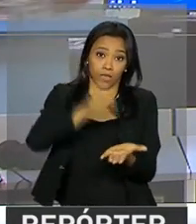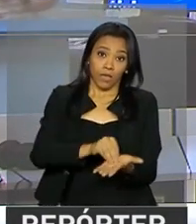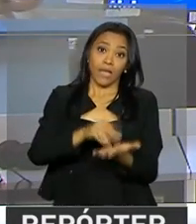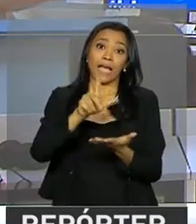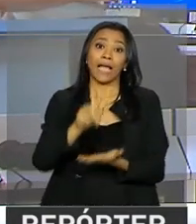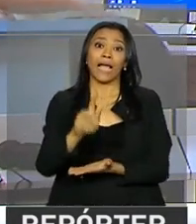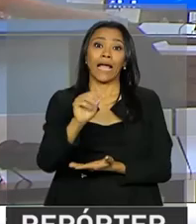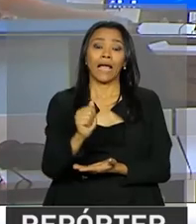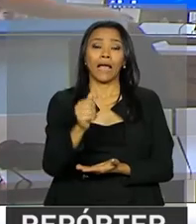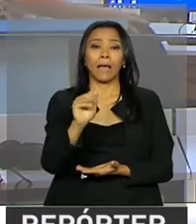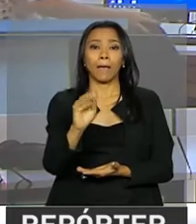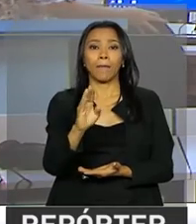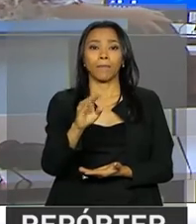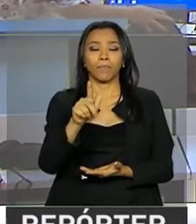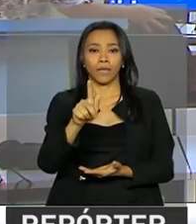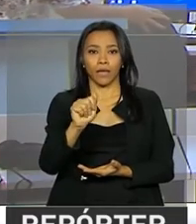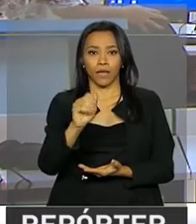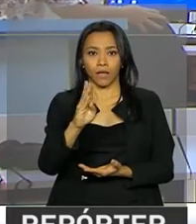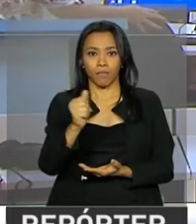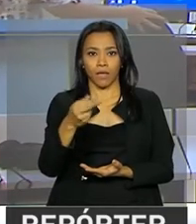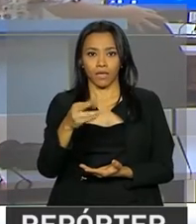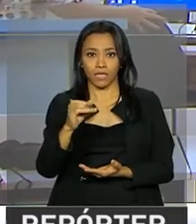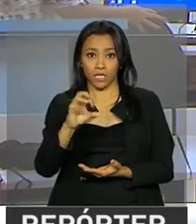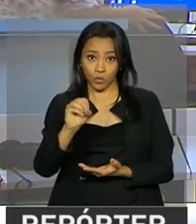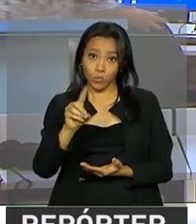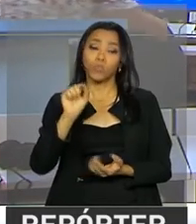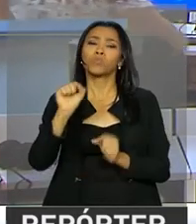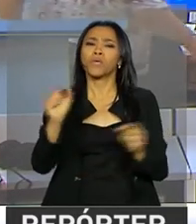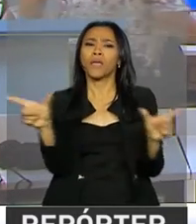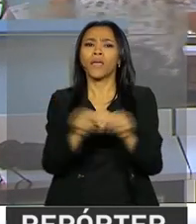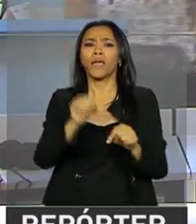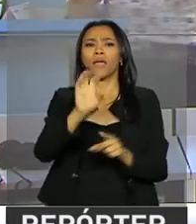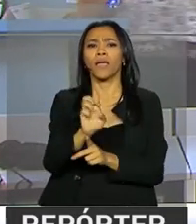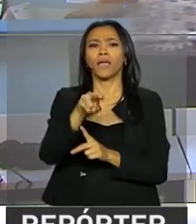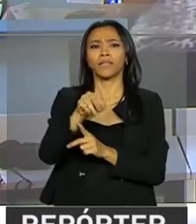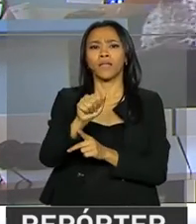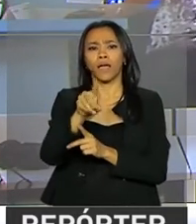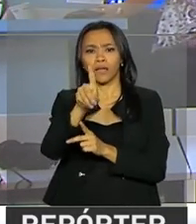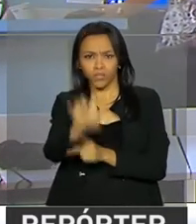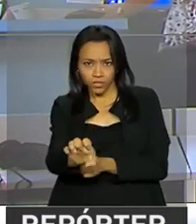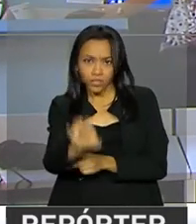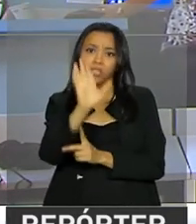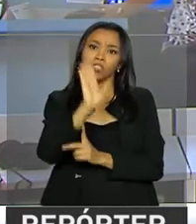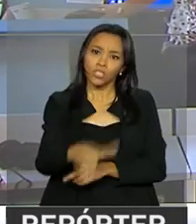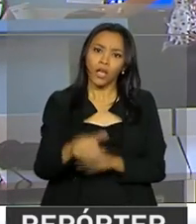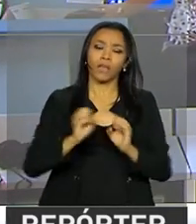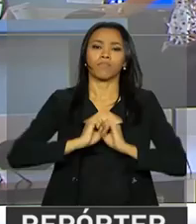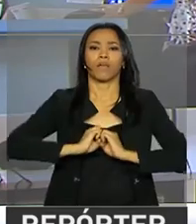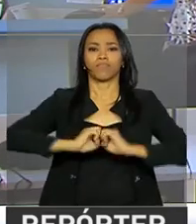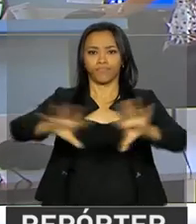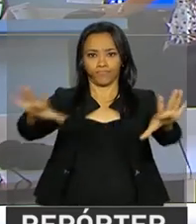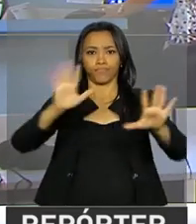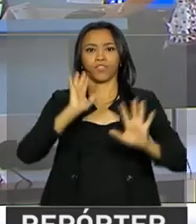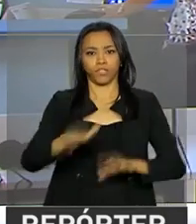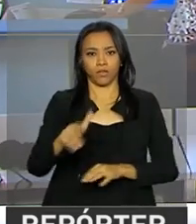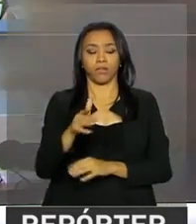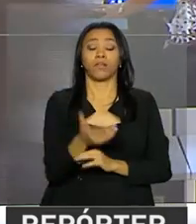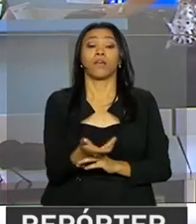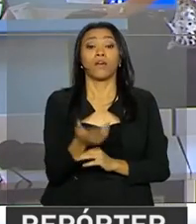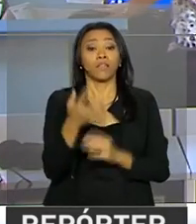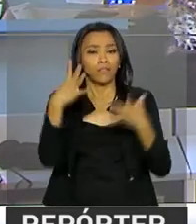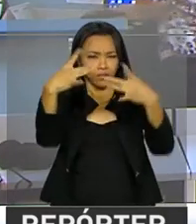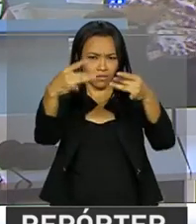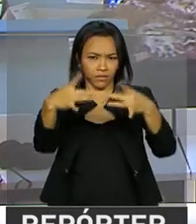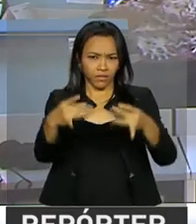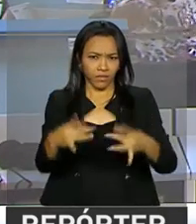do ENADE, que é o Exame Nacional de Desempenho de Estudantes de 2016, já estão disponíveis. Vamos saber os